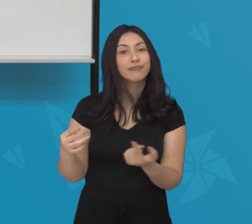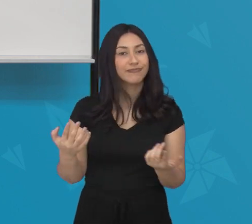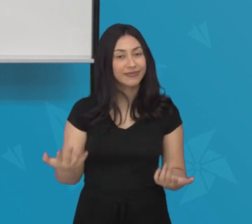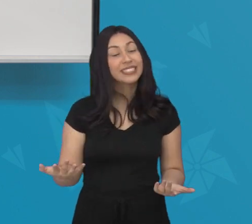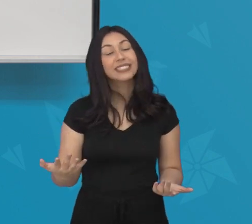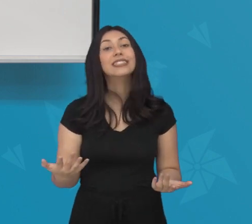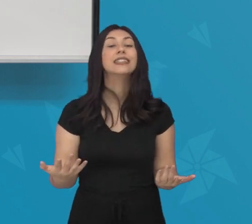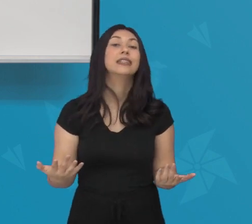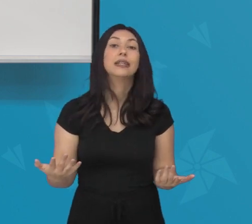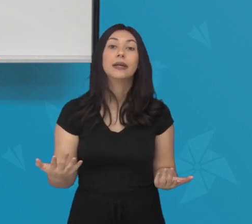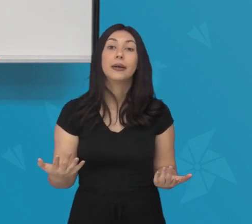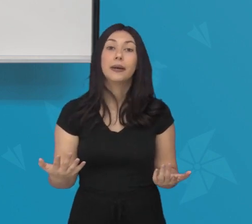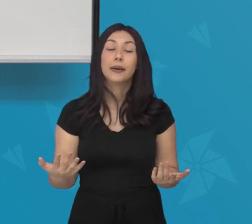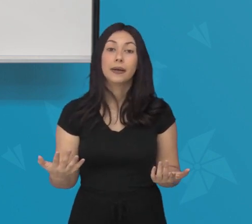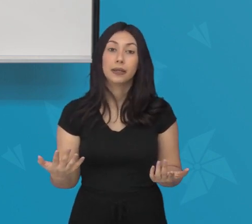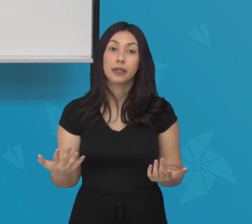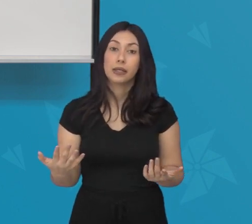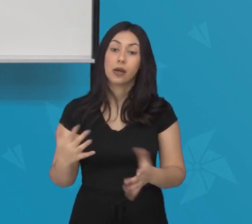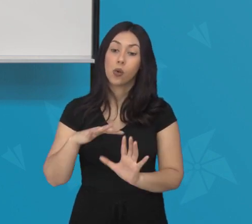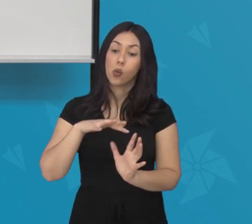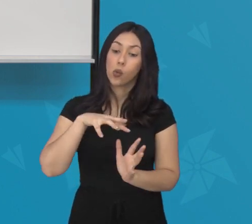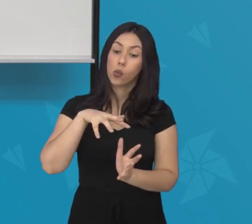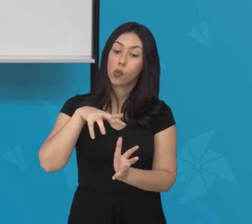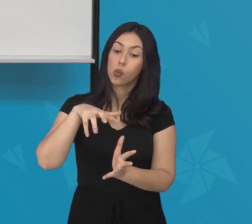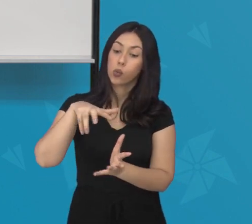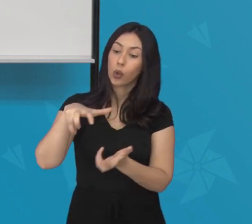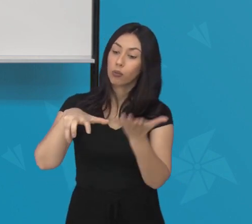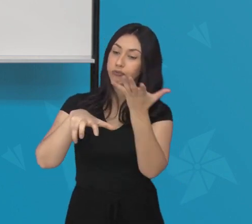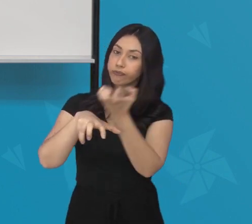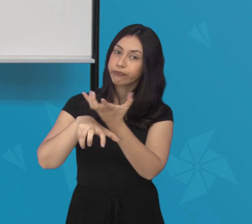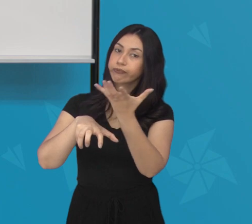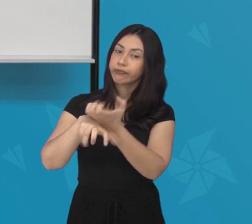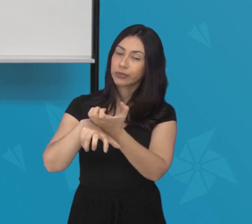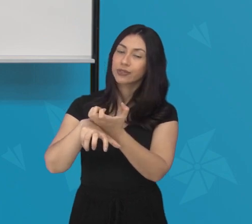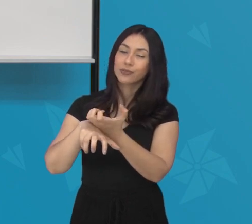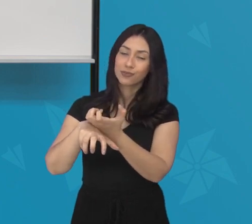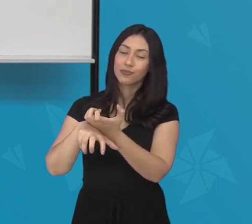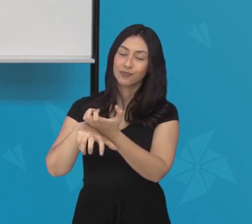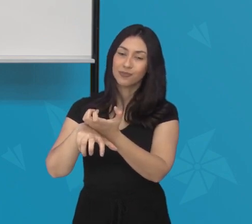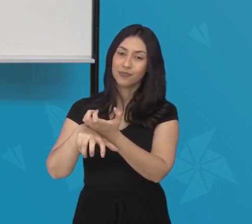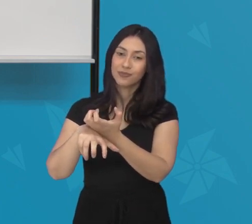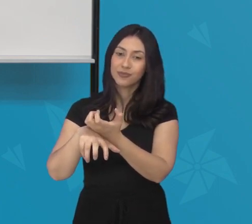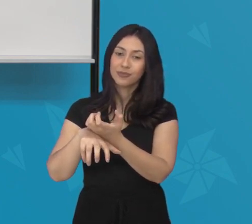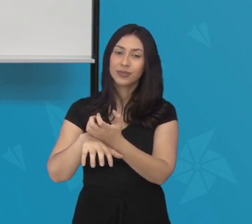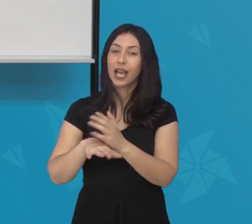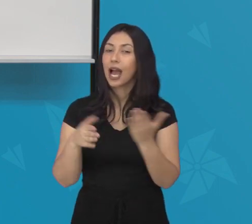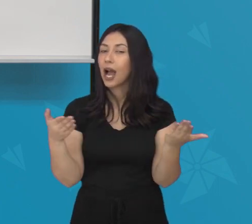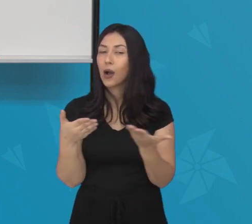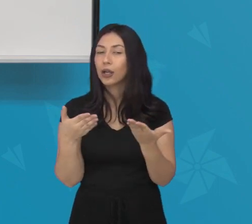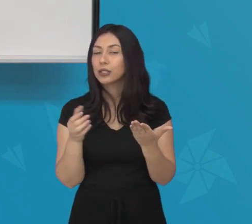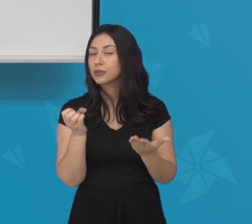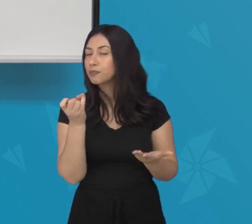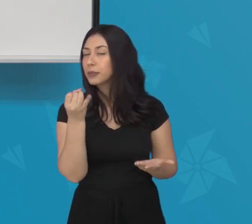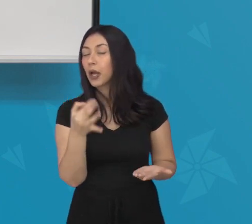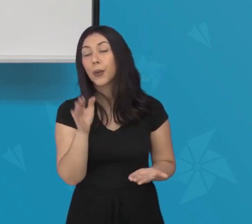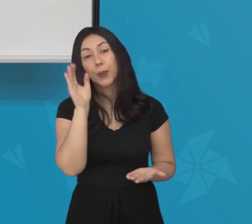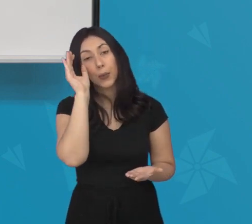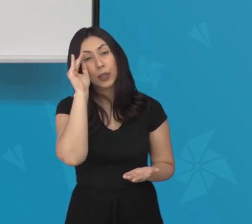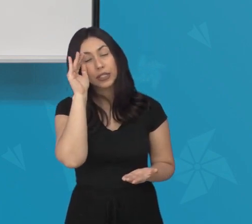Beleza? A unidade de medida da gravidade traz essa informação para a gente. Só a título de